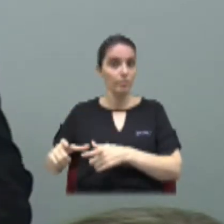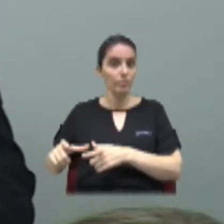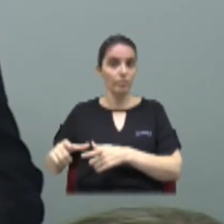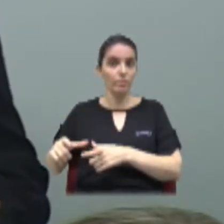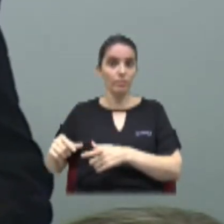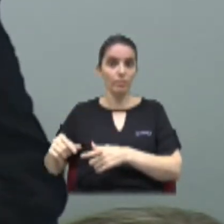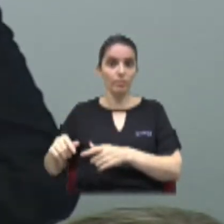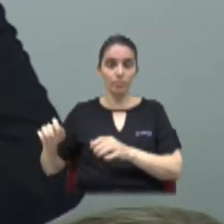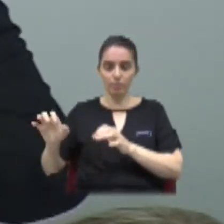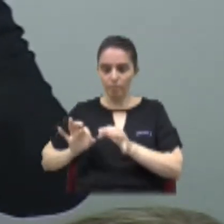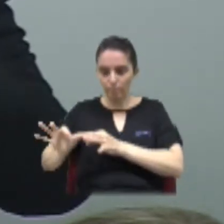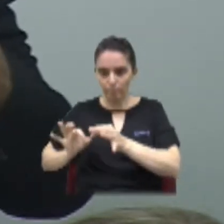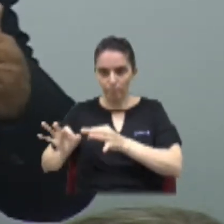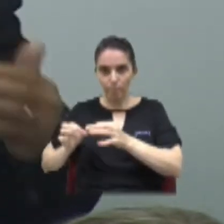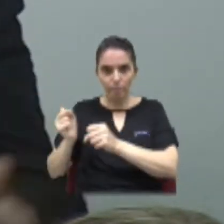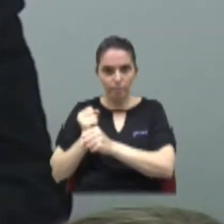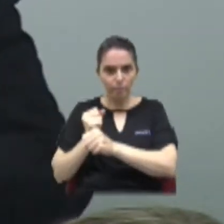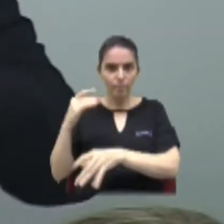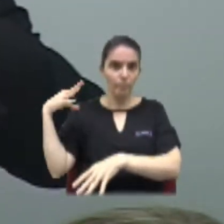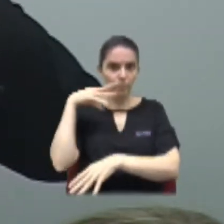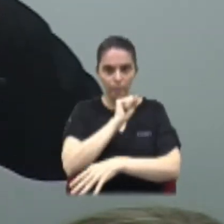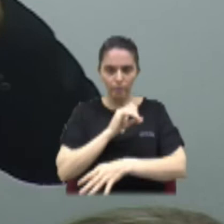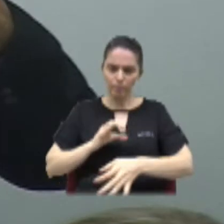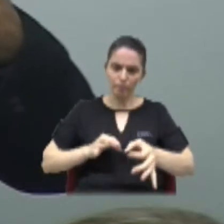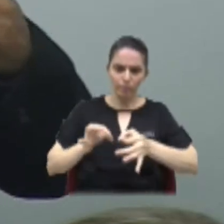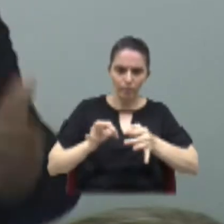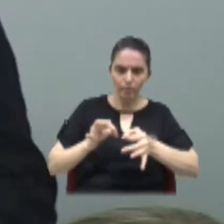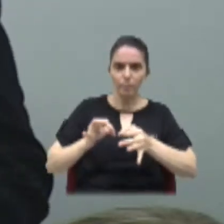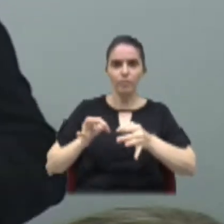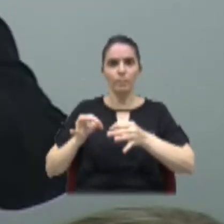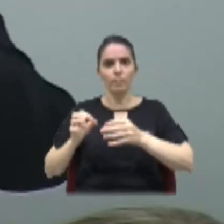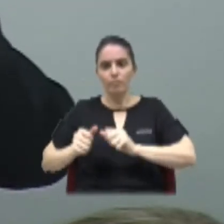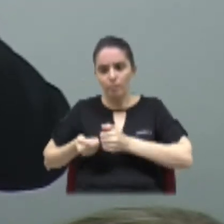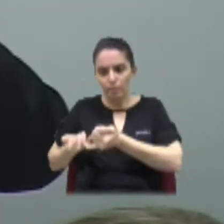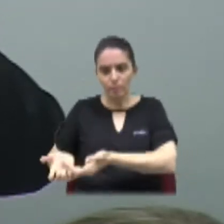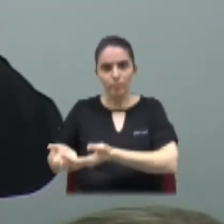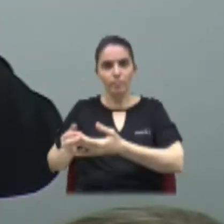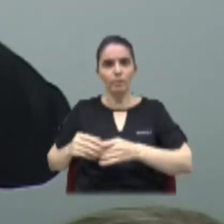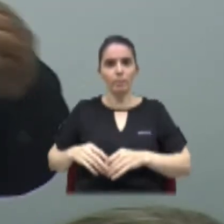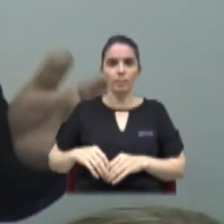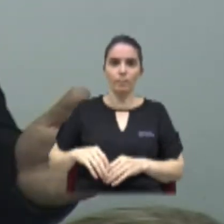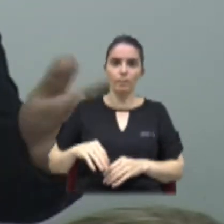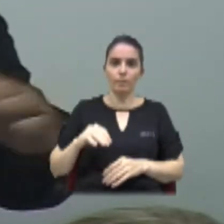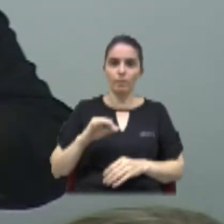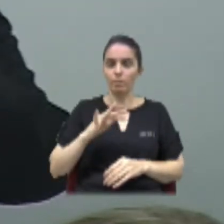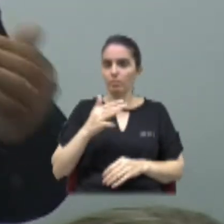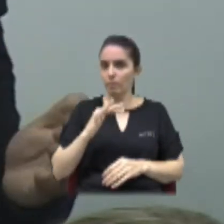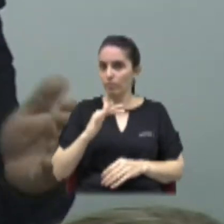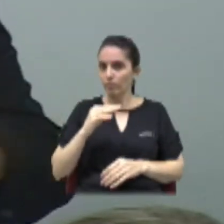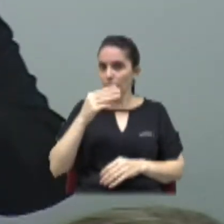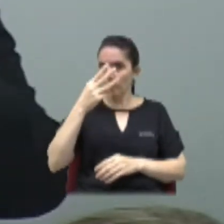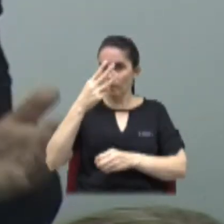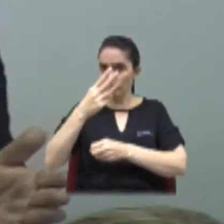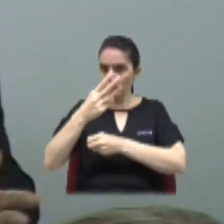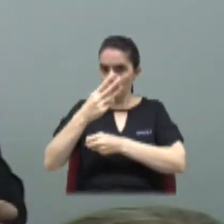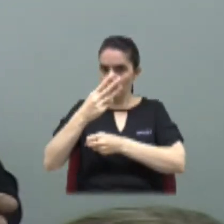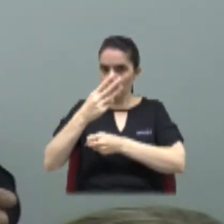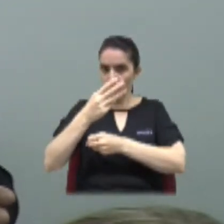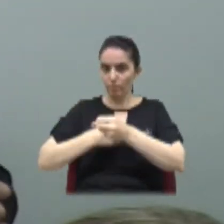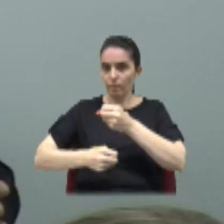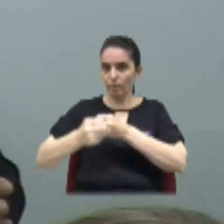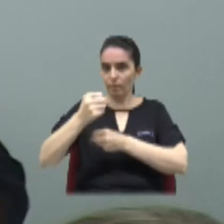vereadores, vereadoras, mais uma vez parabéns, Mir, pelo projeto de